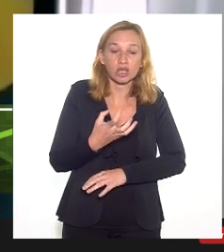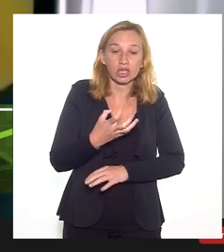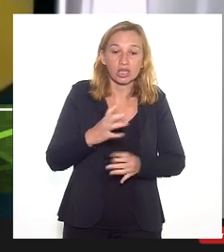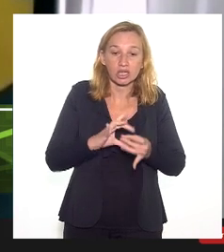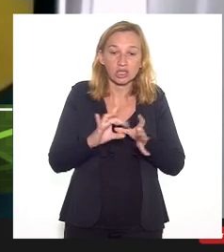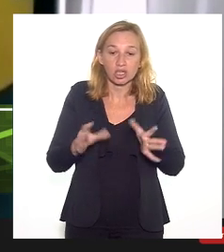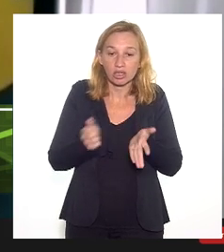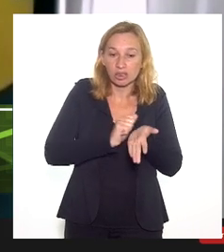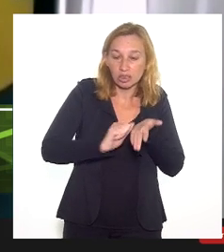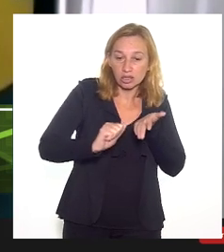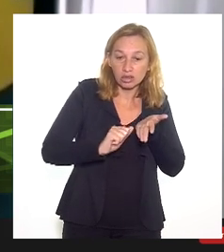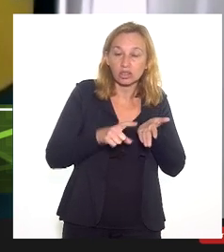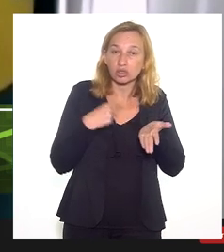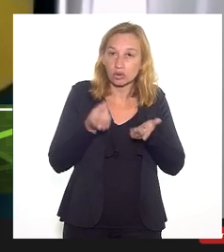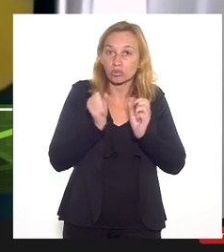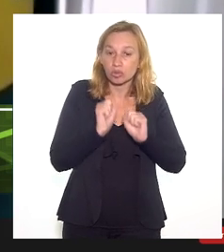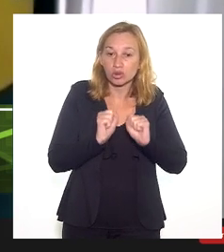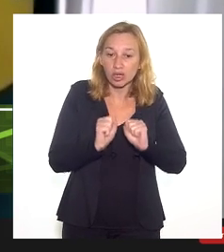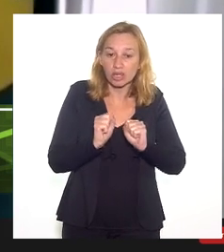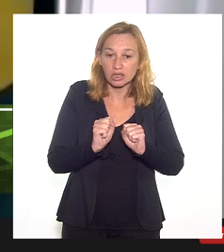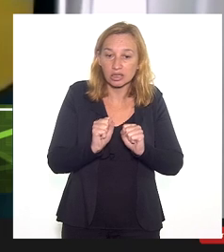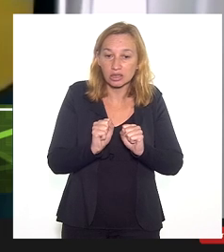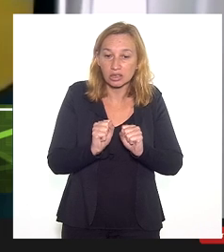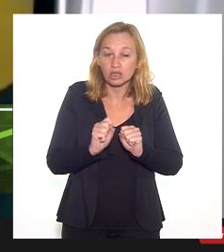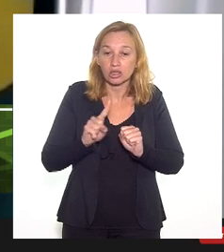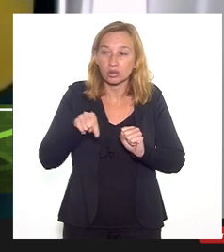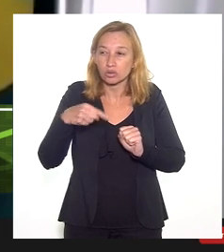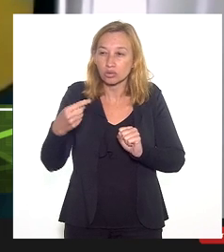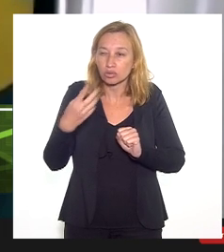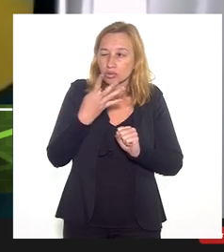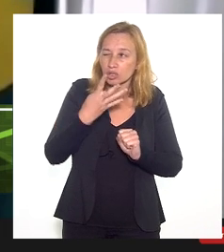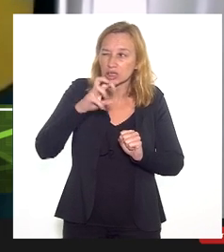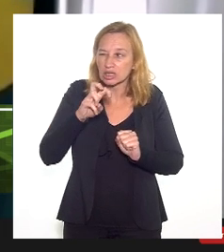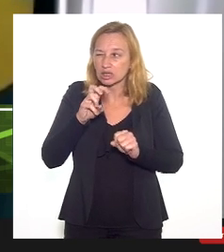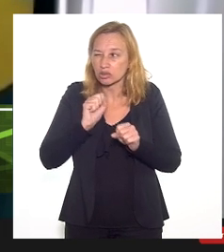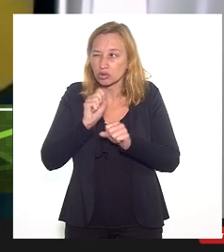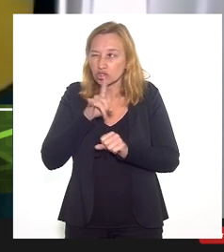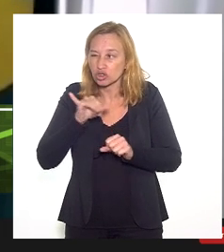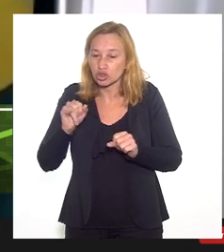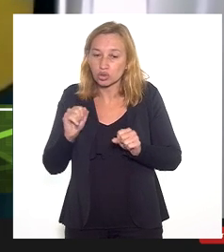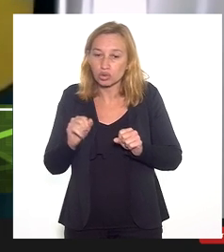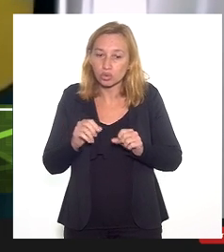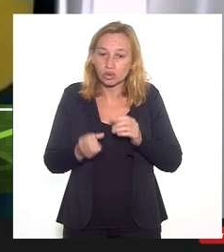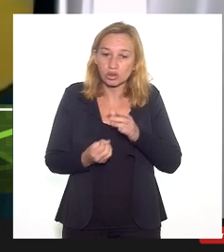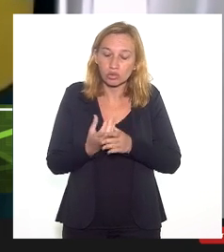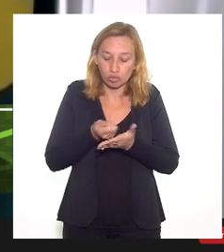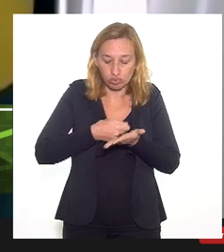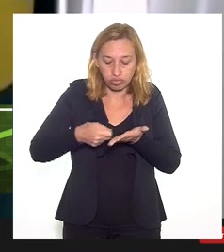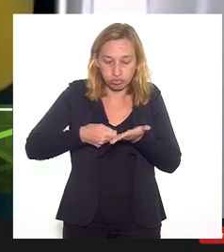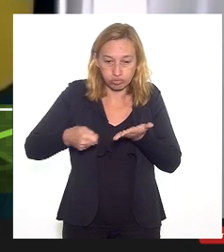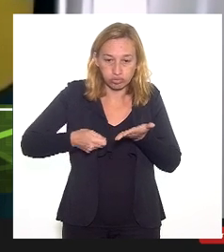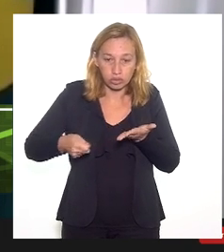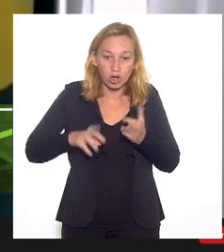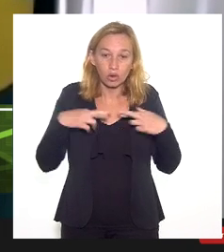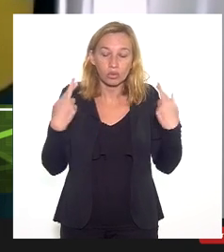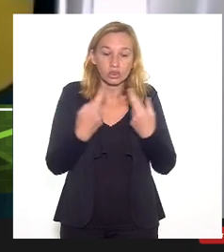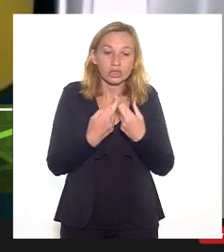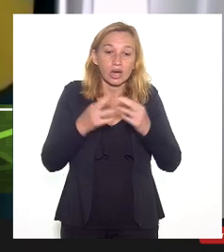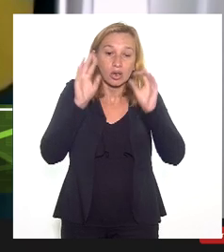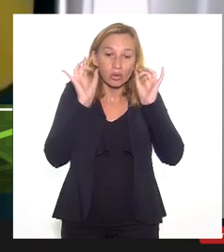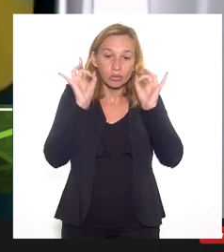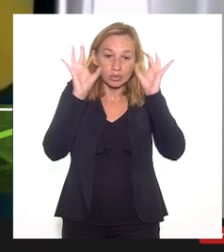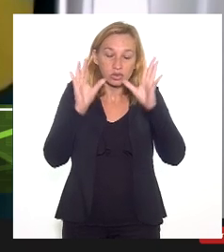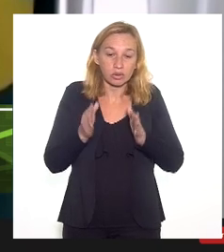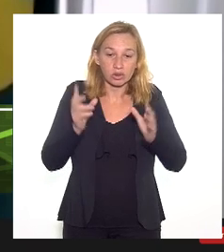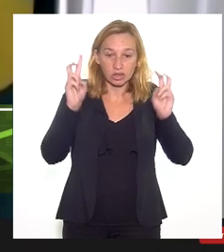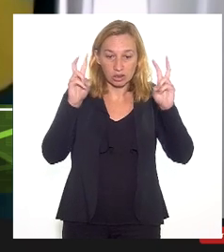assinalado que a gente pudesse assim nos próximos 45 dias conseguir montar uma agenda para fazer uma audiência específica e